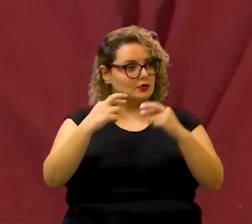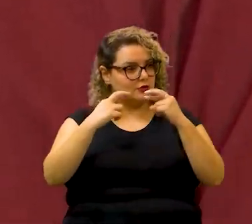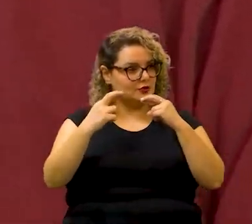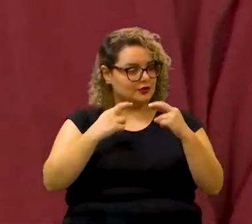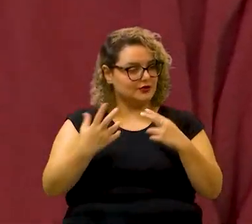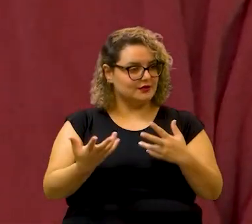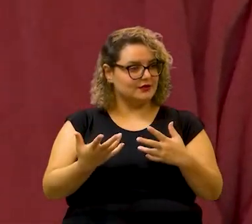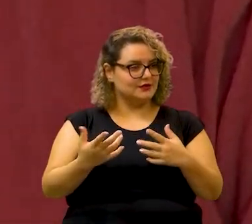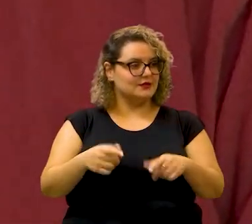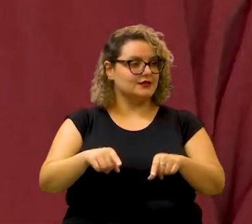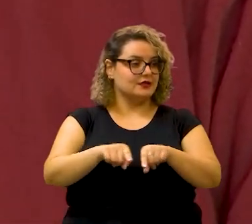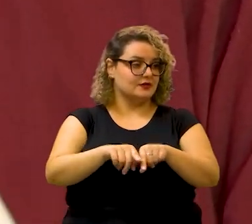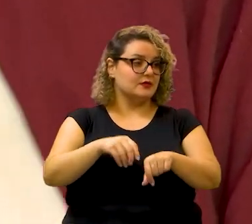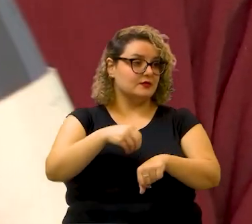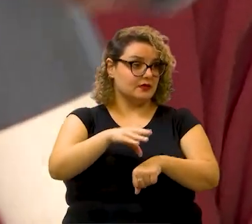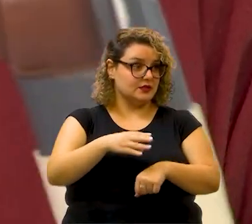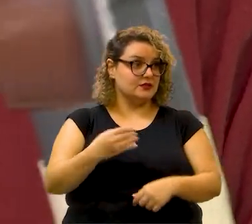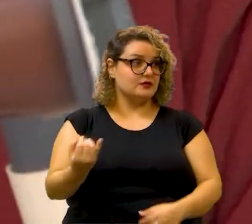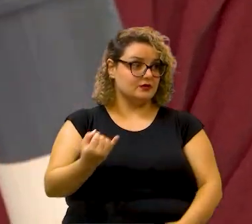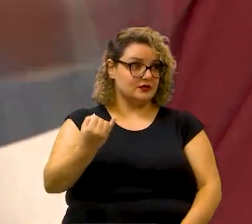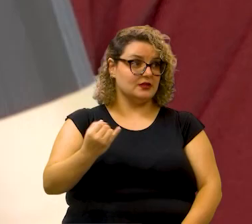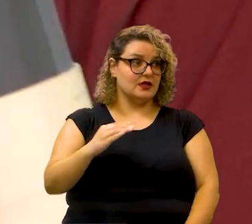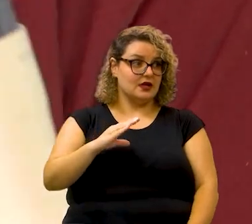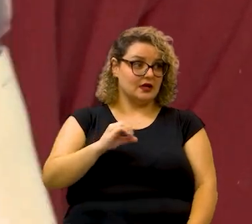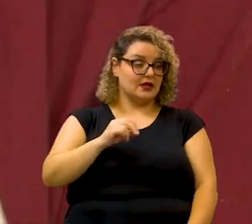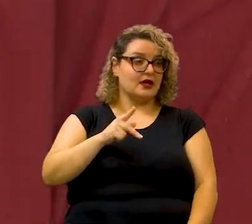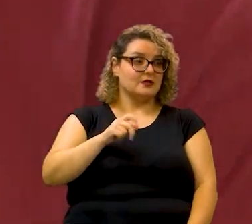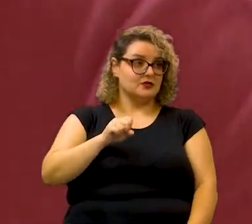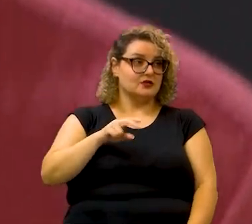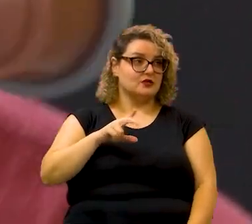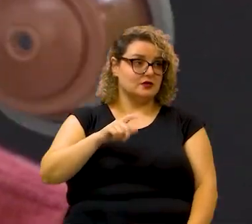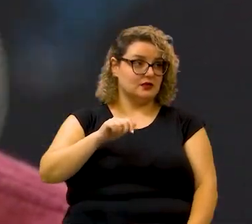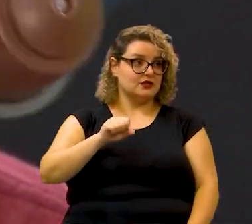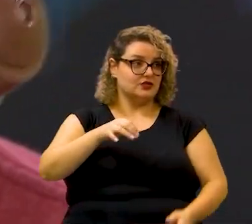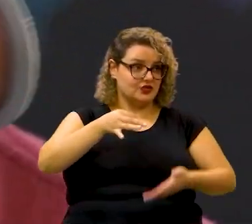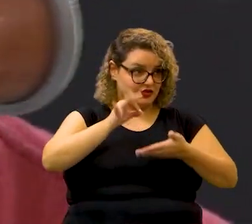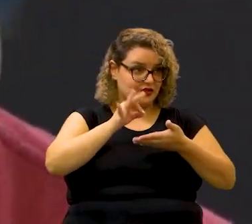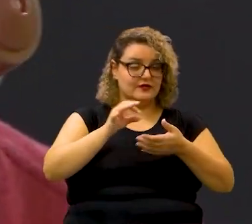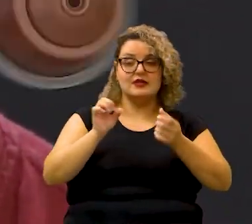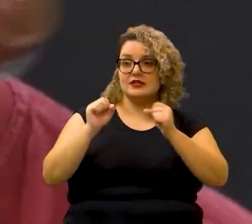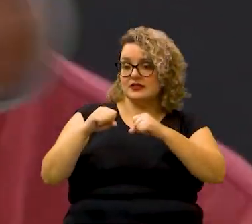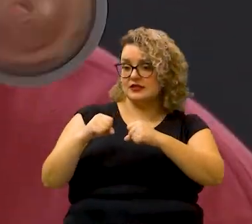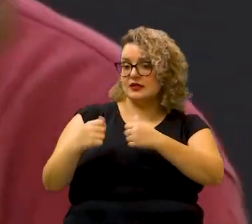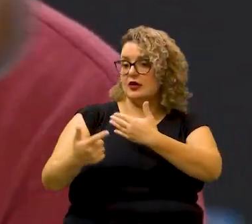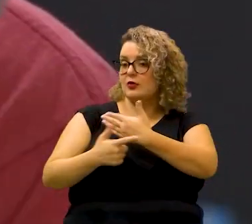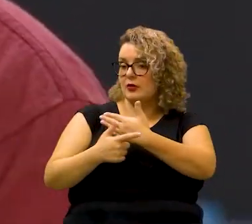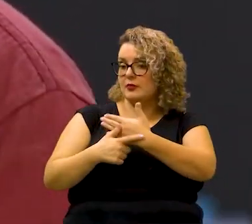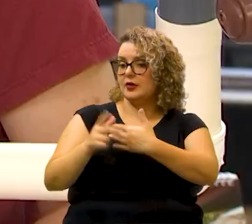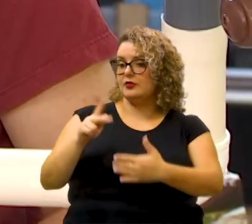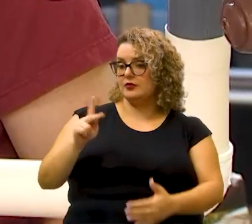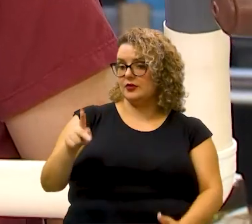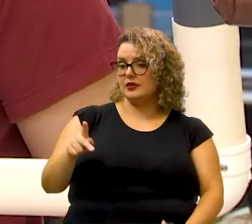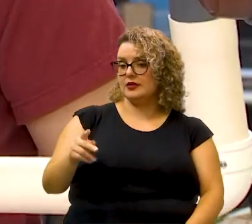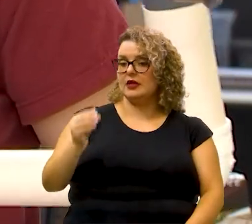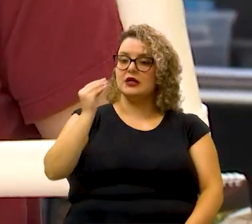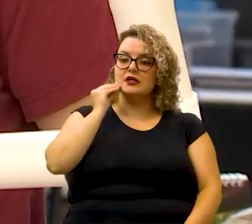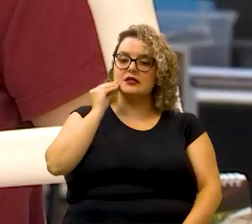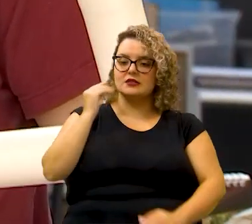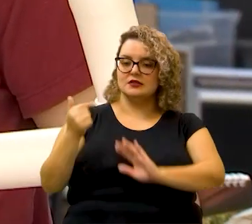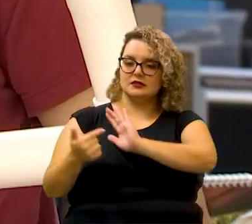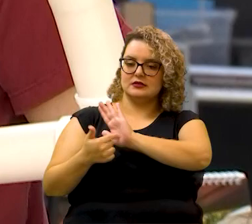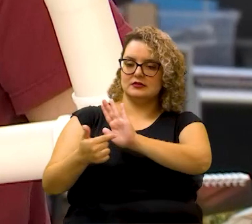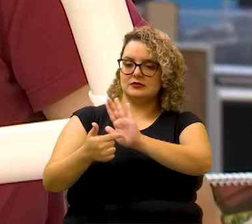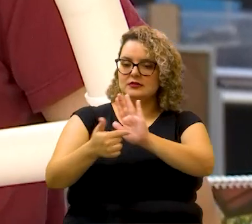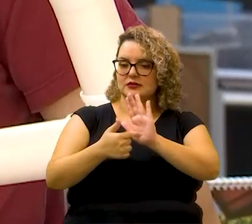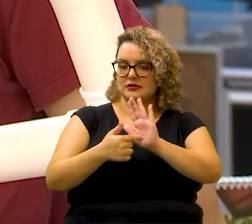na supervisão e também esse aqui uma dica foi importante, as cápsulas de café, né? Sim, o papel do orientador é